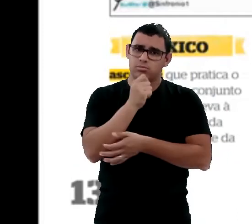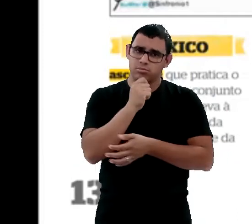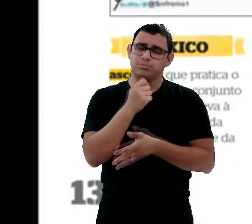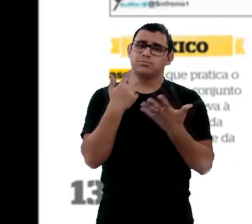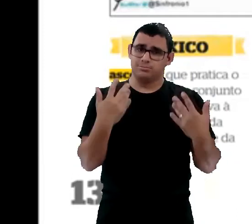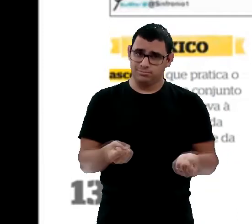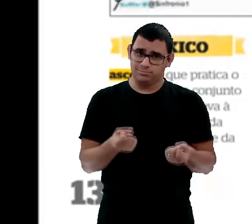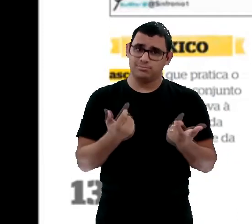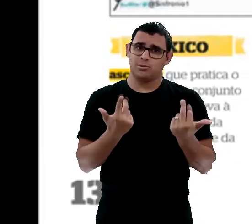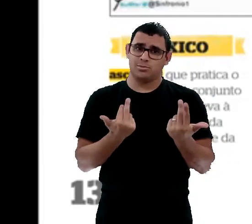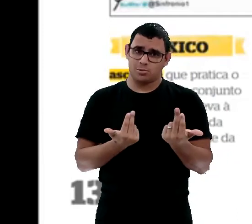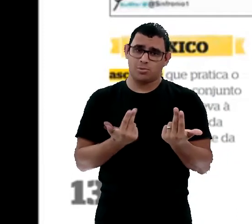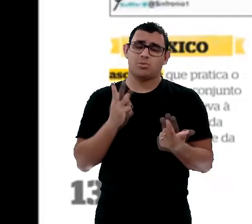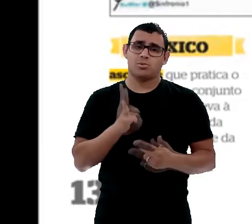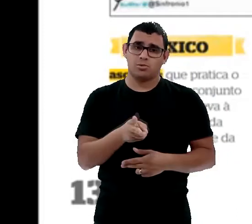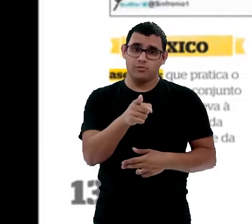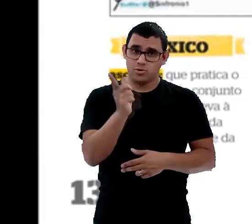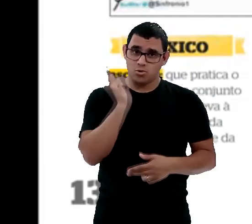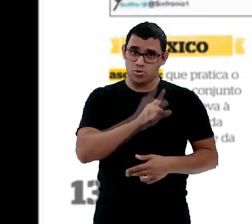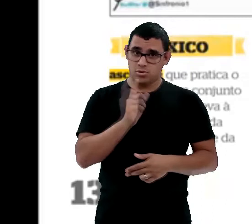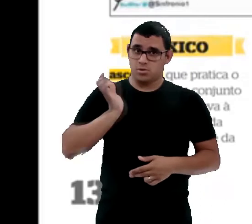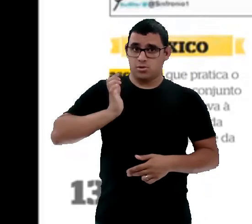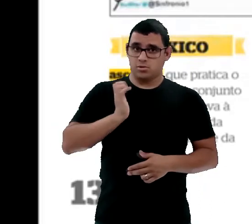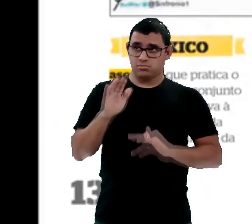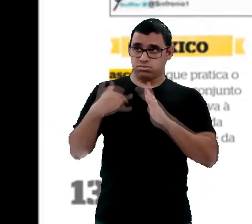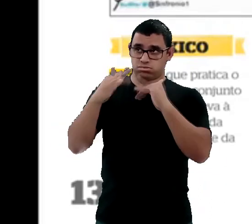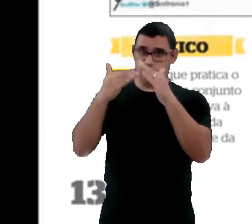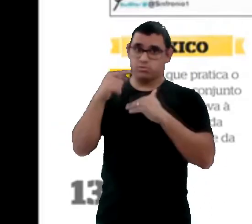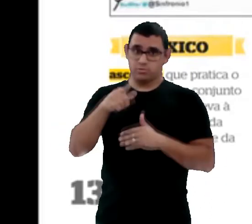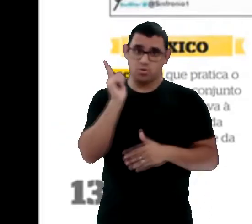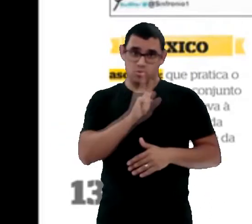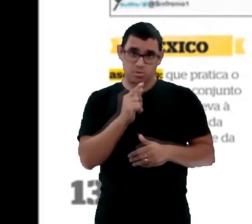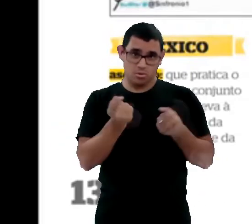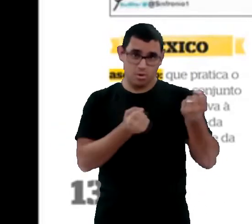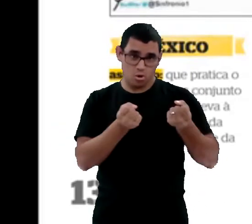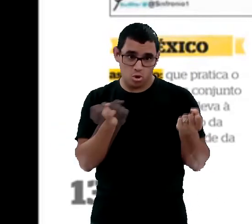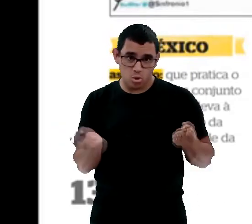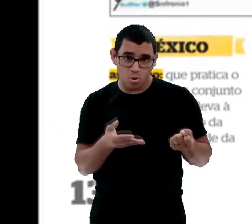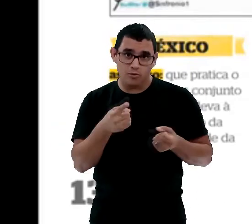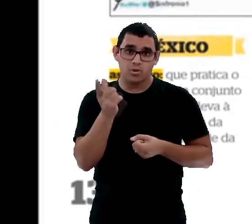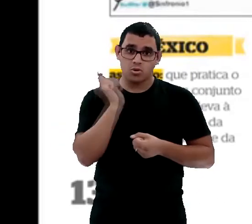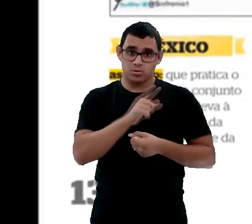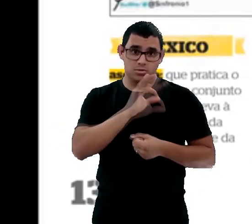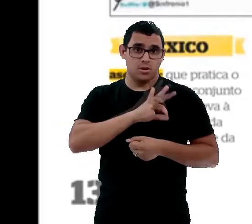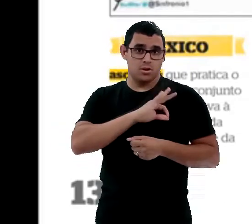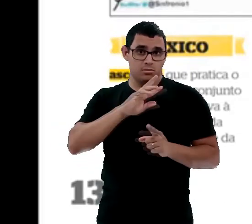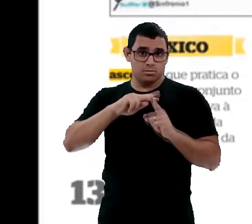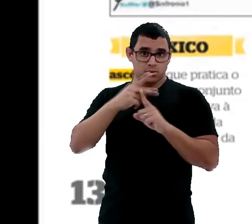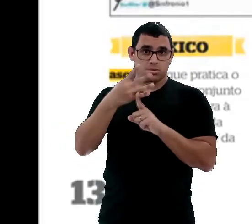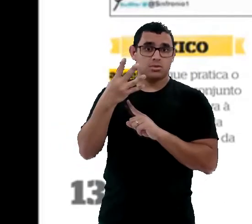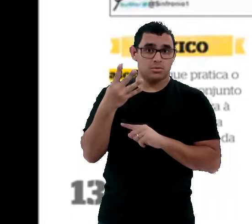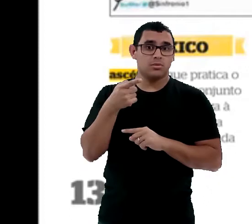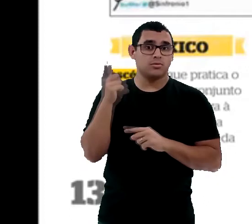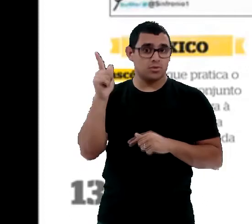sido escolhido por Deus. Então, ainda hoje há correntes protestantes que afirmam isso, que você conseguiu ganhar